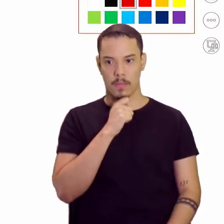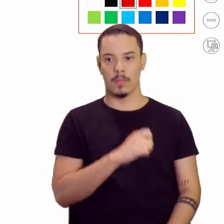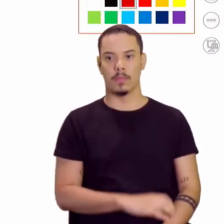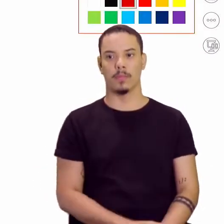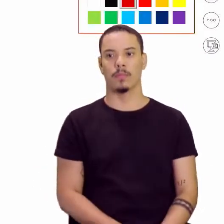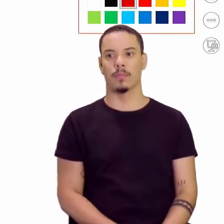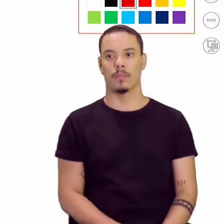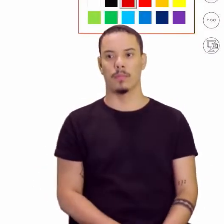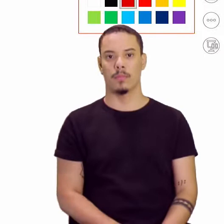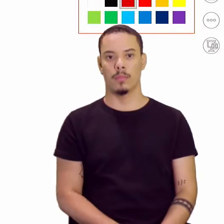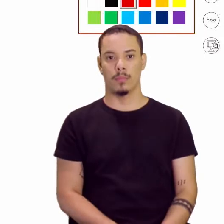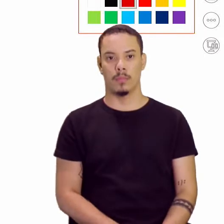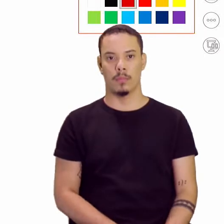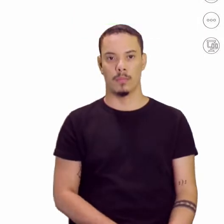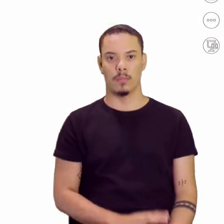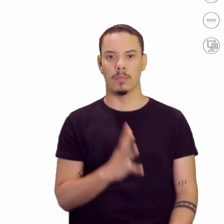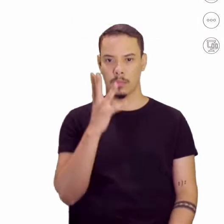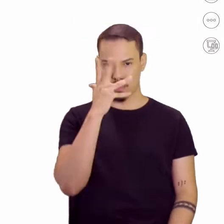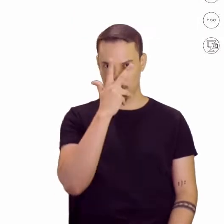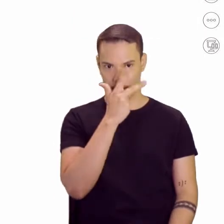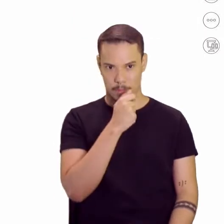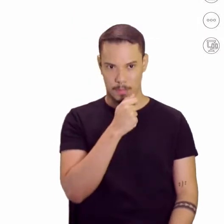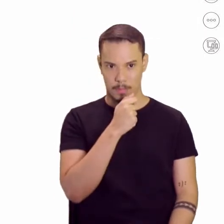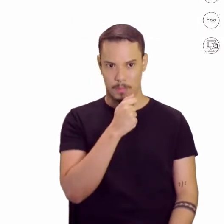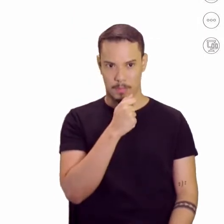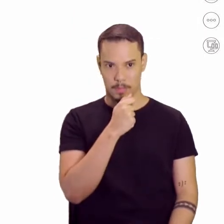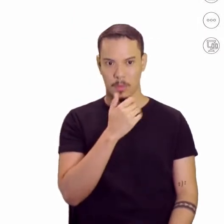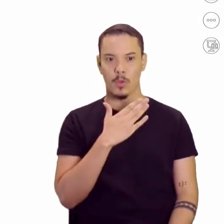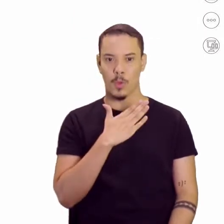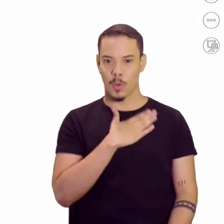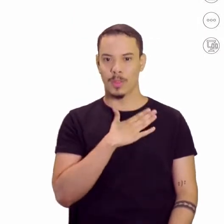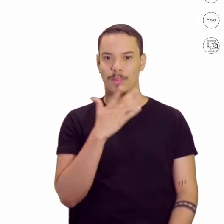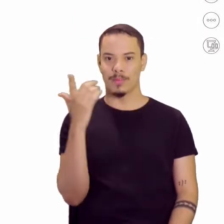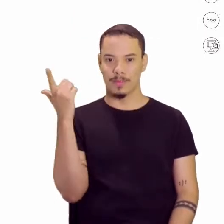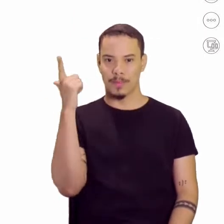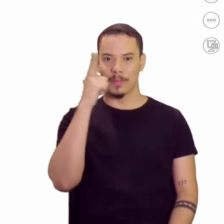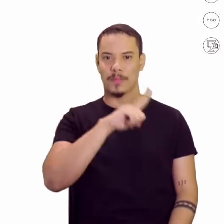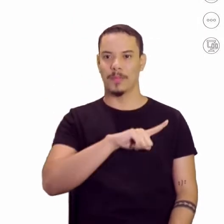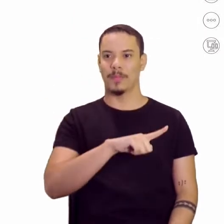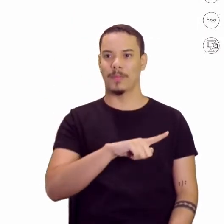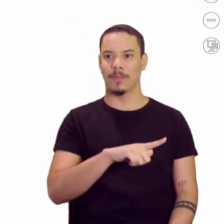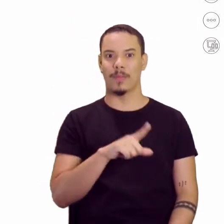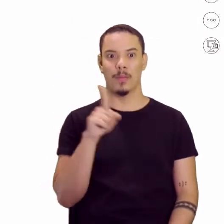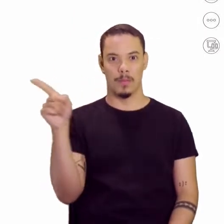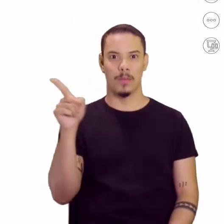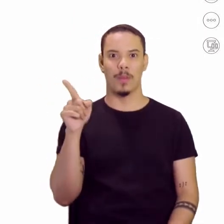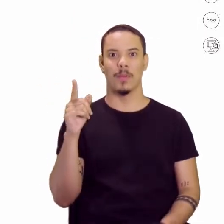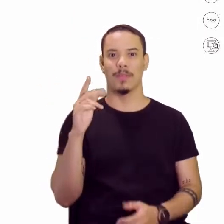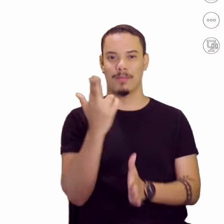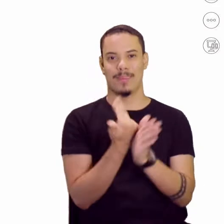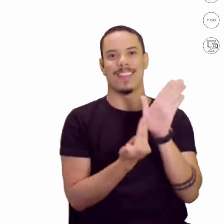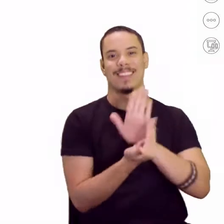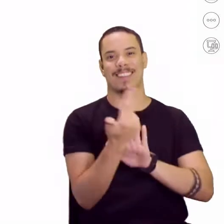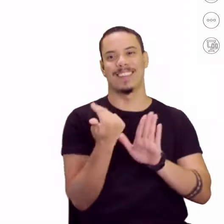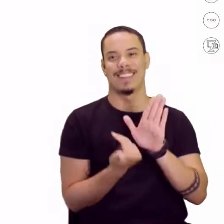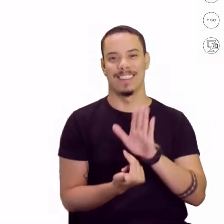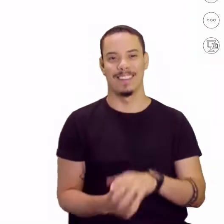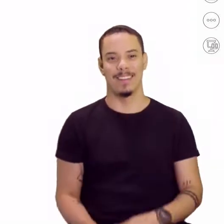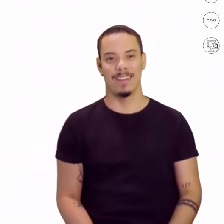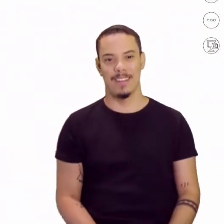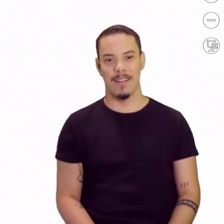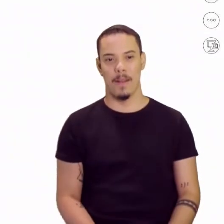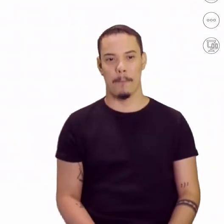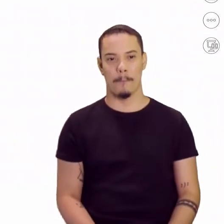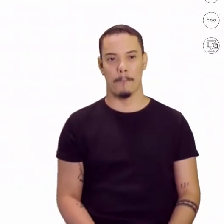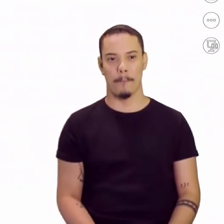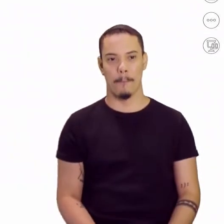pode falar que... Muito bonito o seu desenho, gostei desse. Olha, eu consegui acertar a sexta 3 pontos, pelo menos aqui no desenho. Tá muito bem